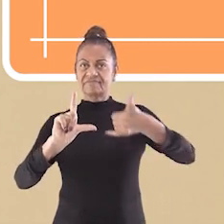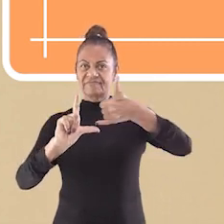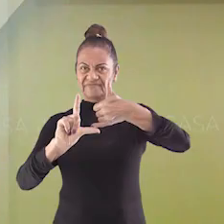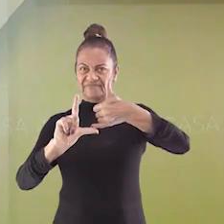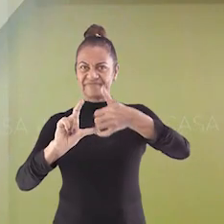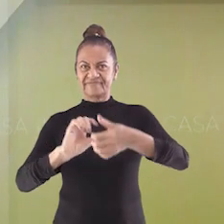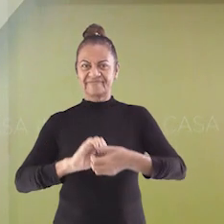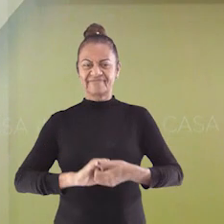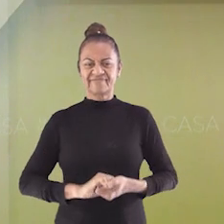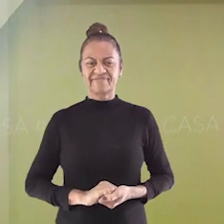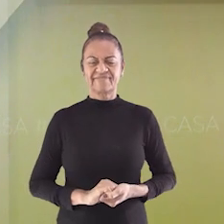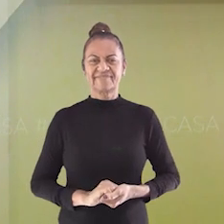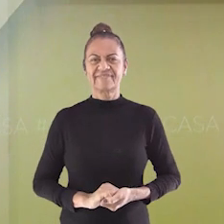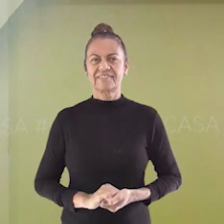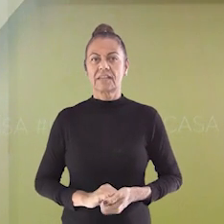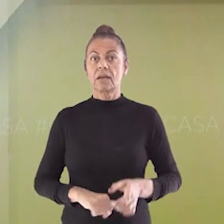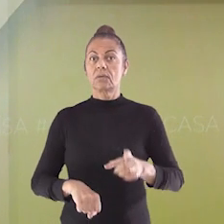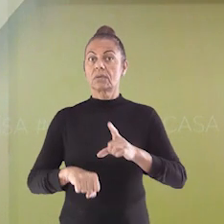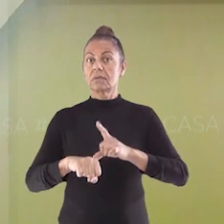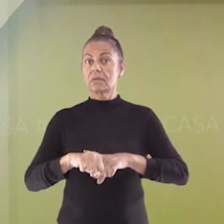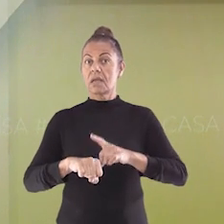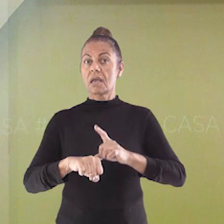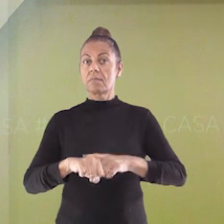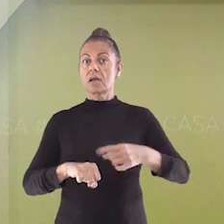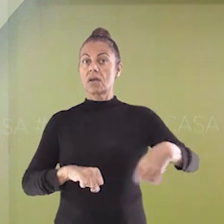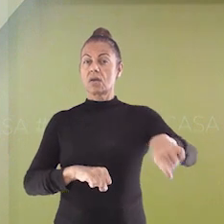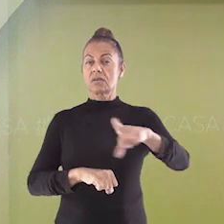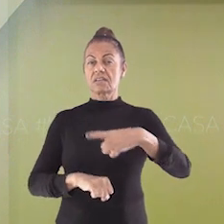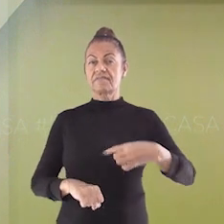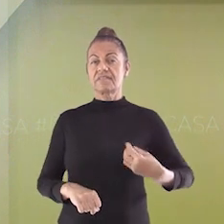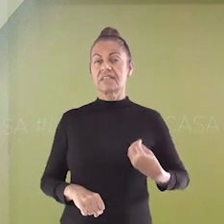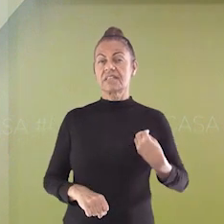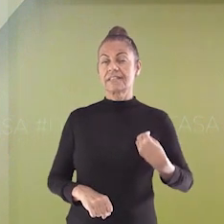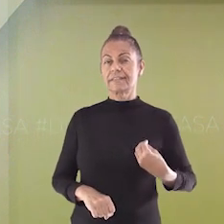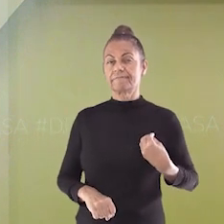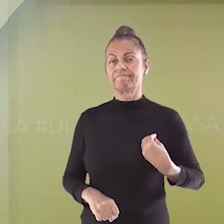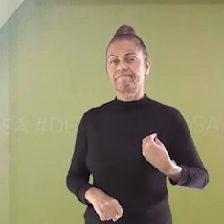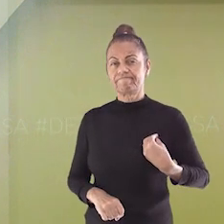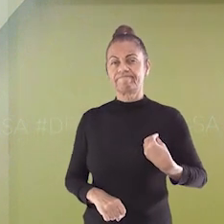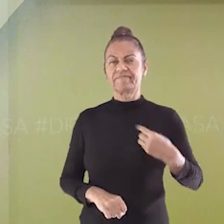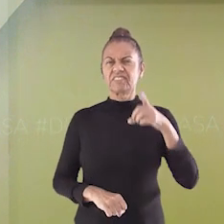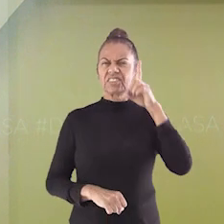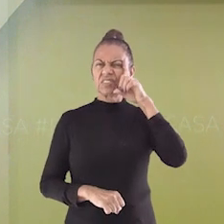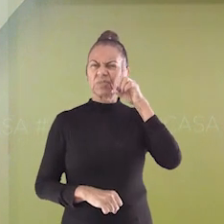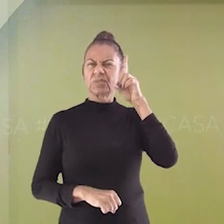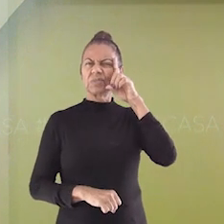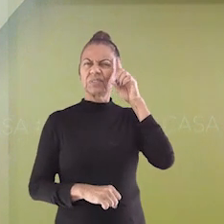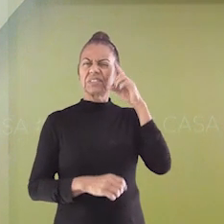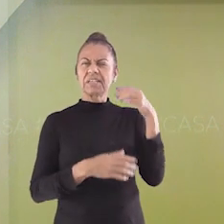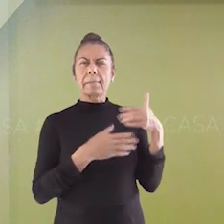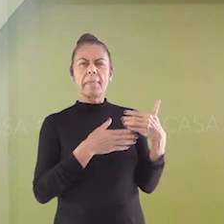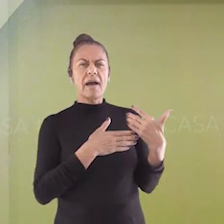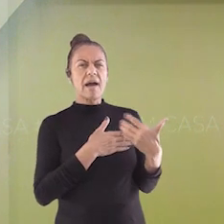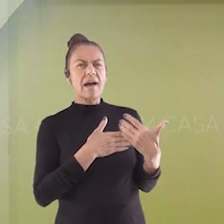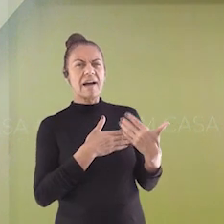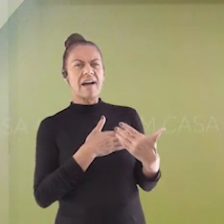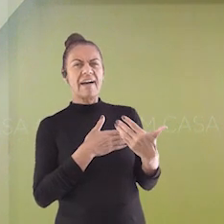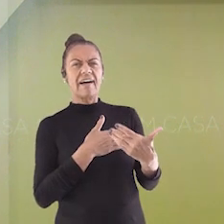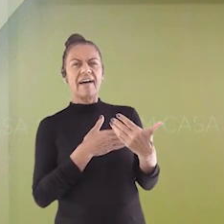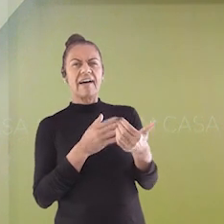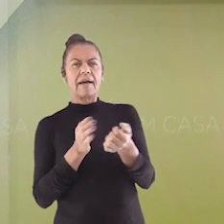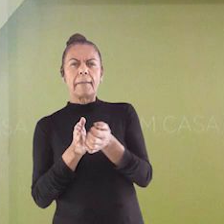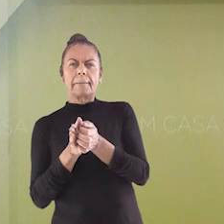tela. O tempo está na nossa vida diária, ou seja, é pela observação do